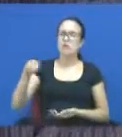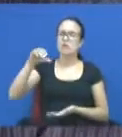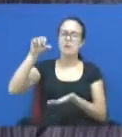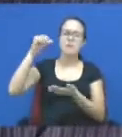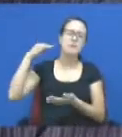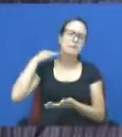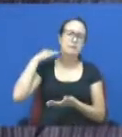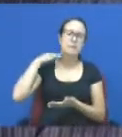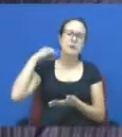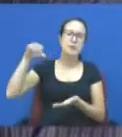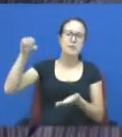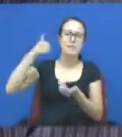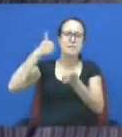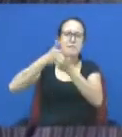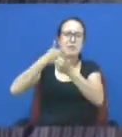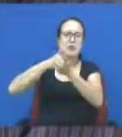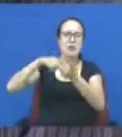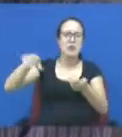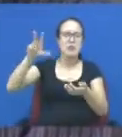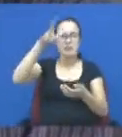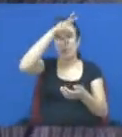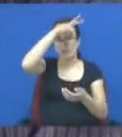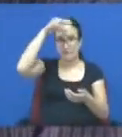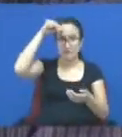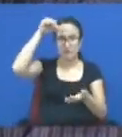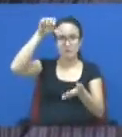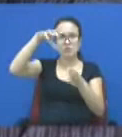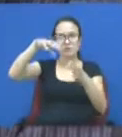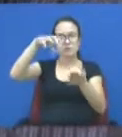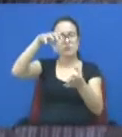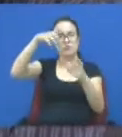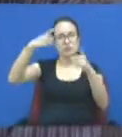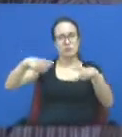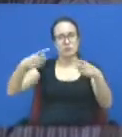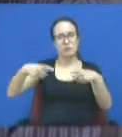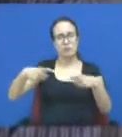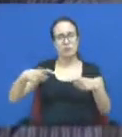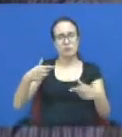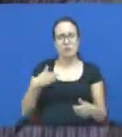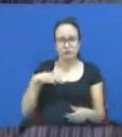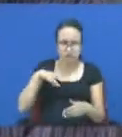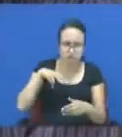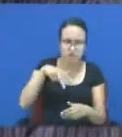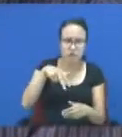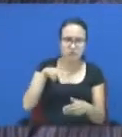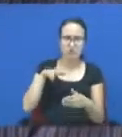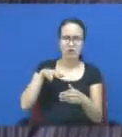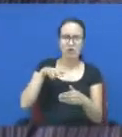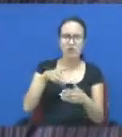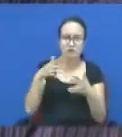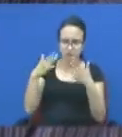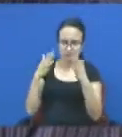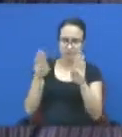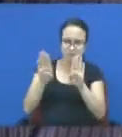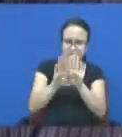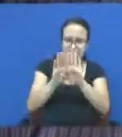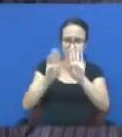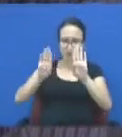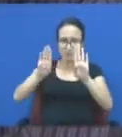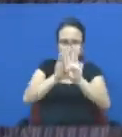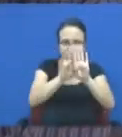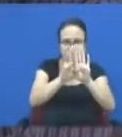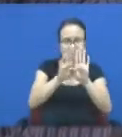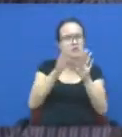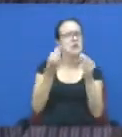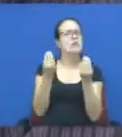entrar lá, travou. Fui entrar de novo, travou. Fui entrar de novo, travou. Mas não tinha nada. Depois que eu fiz uma reclamação um pouquinho mais